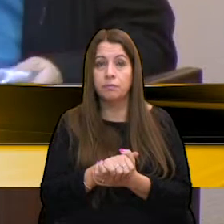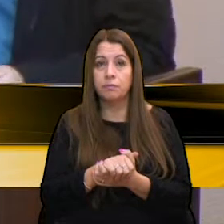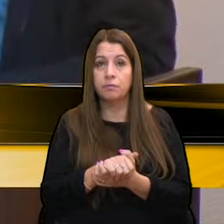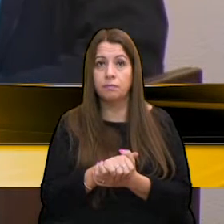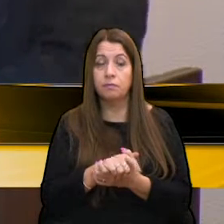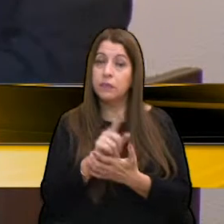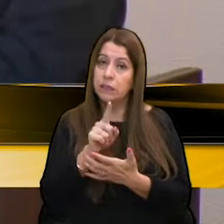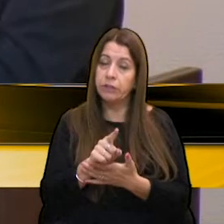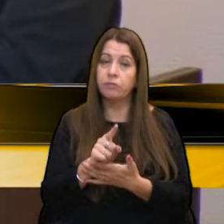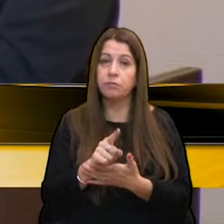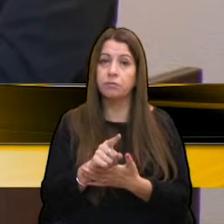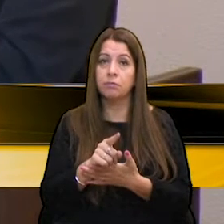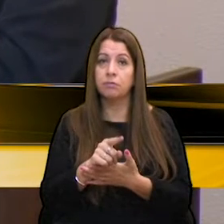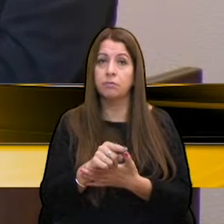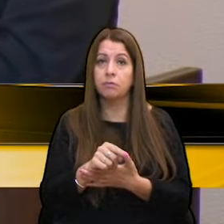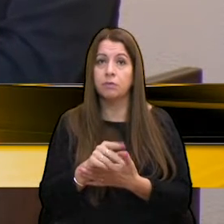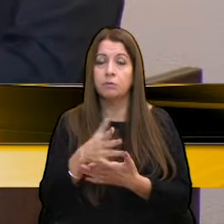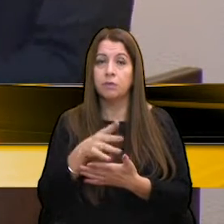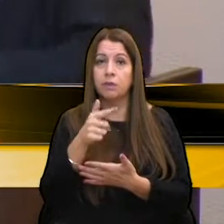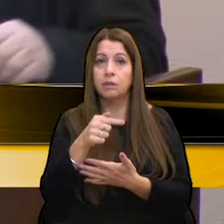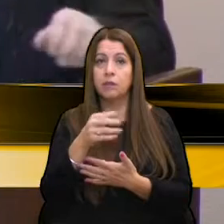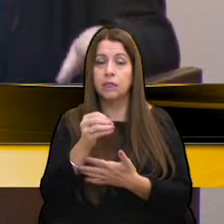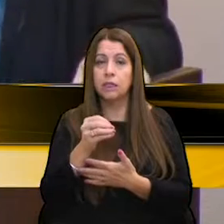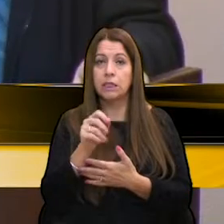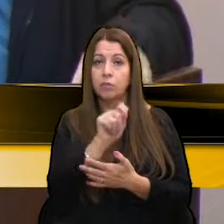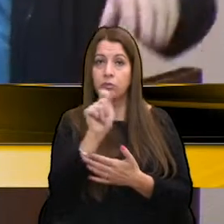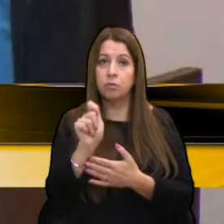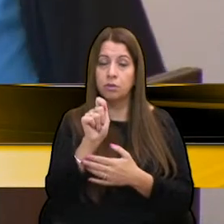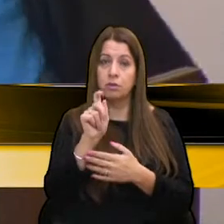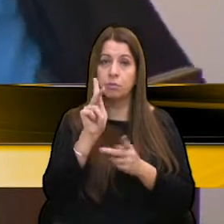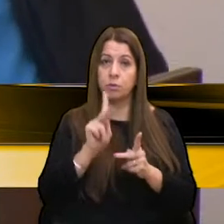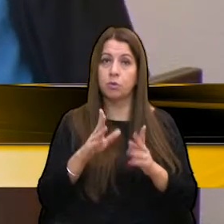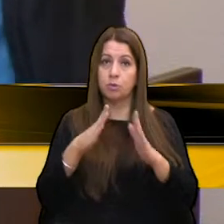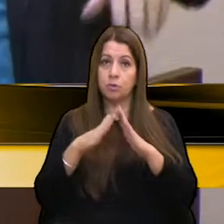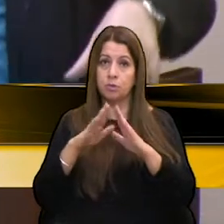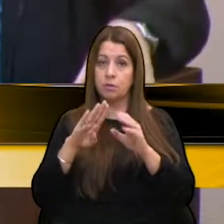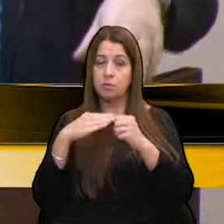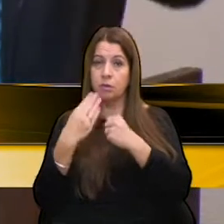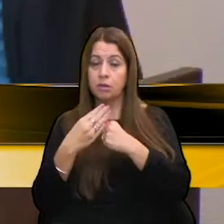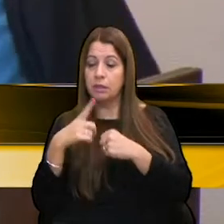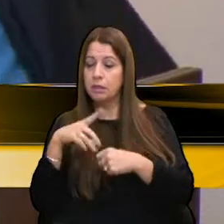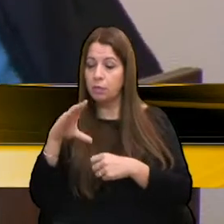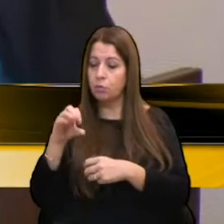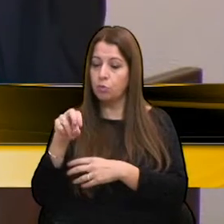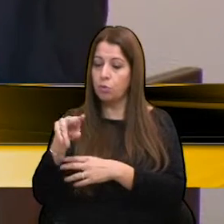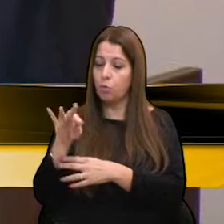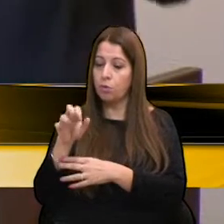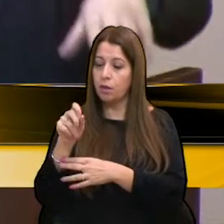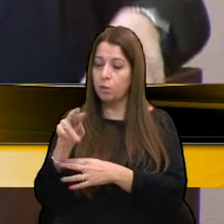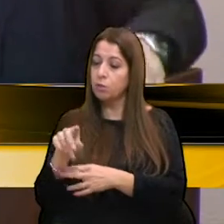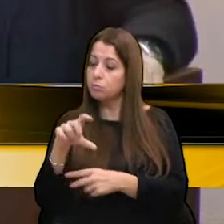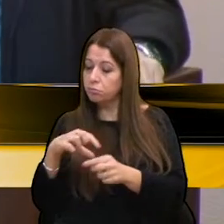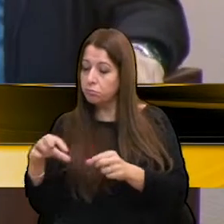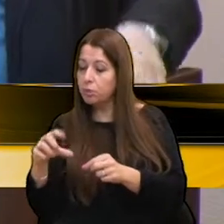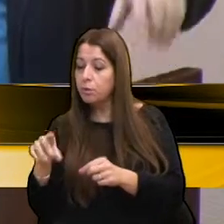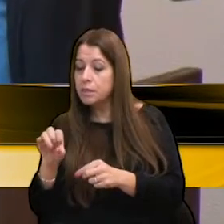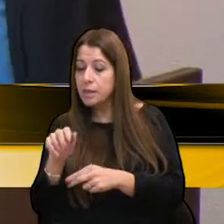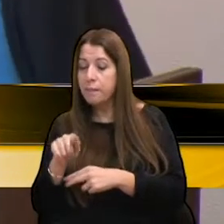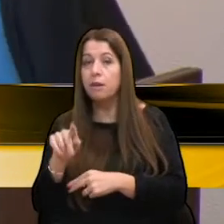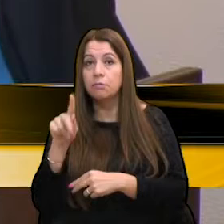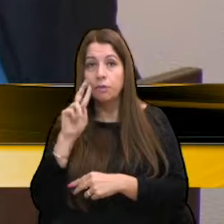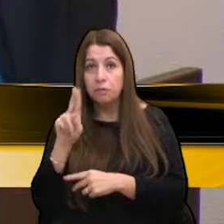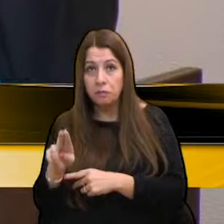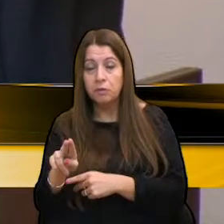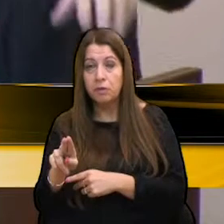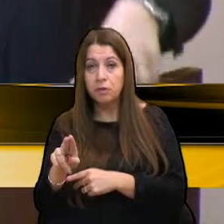Então, nesse sentido, essas em torno de 70 associações de moradores, tem lá um contador, o SAMAI vai lá todo mês,